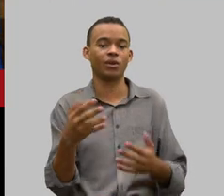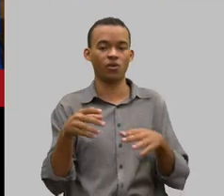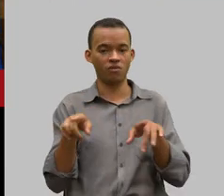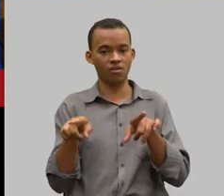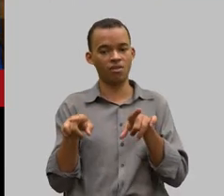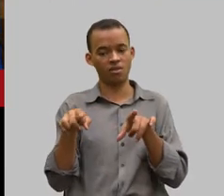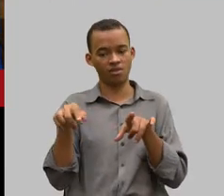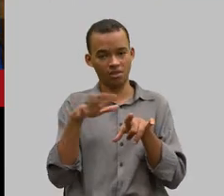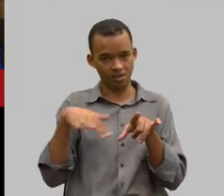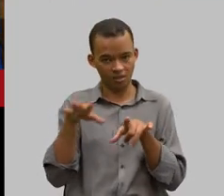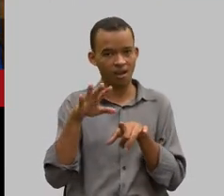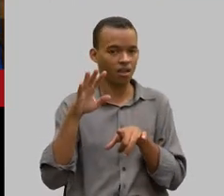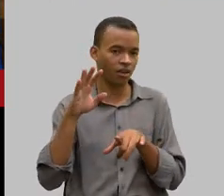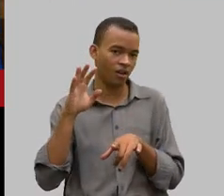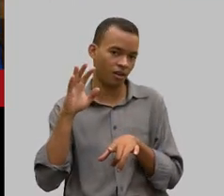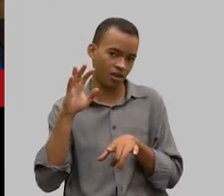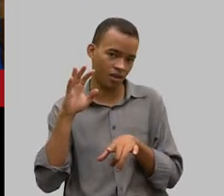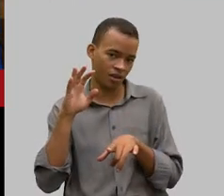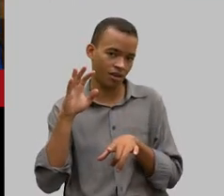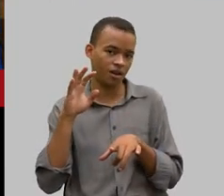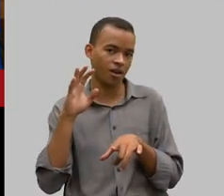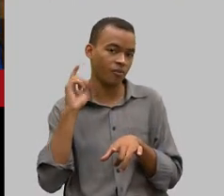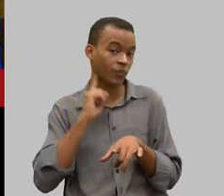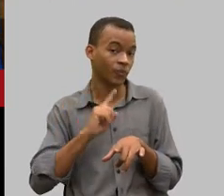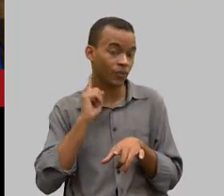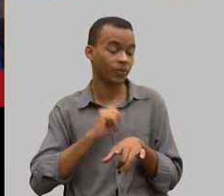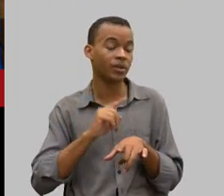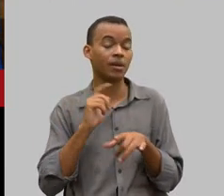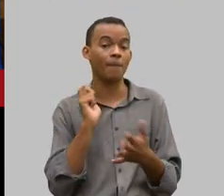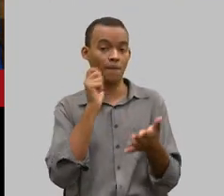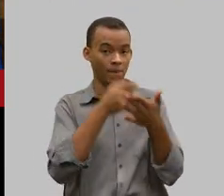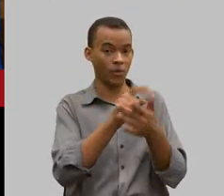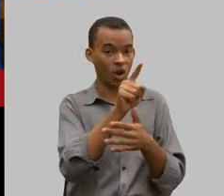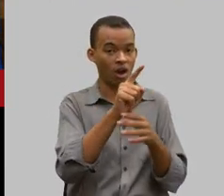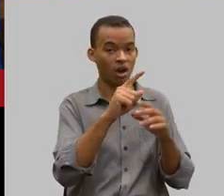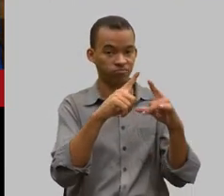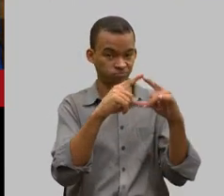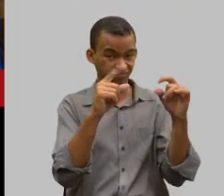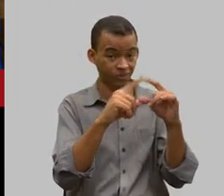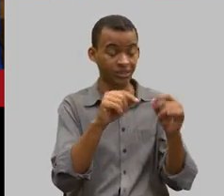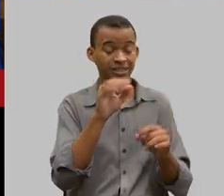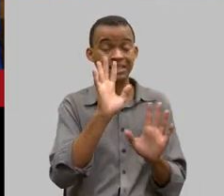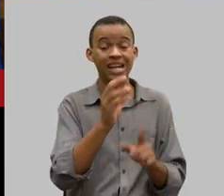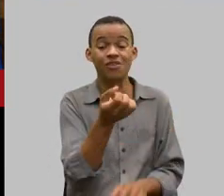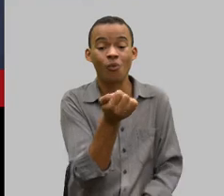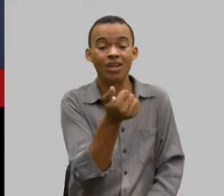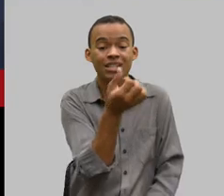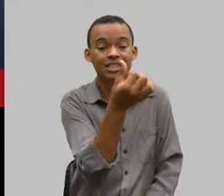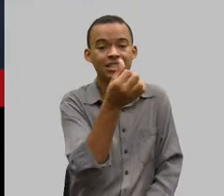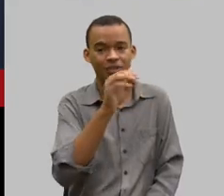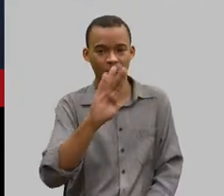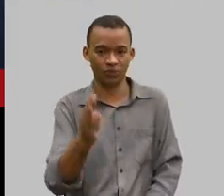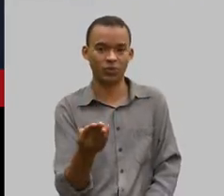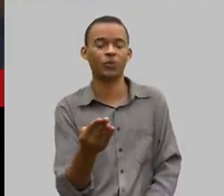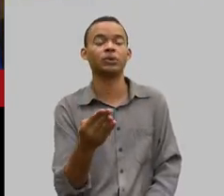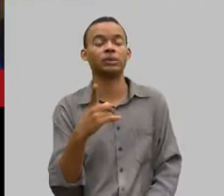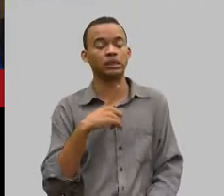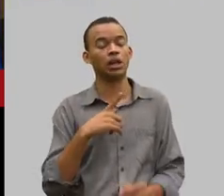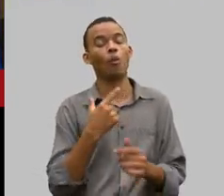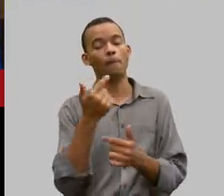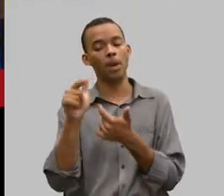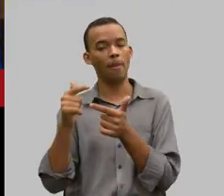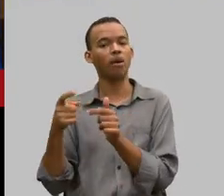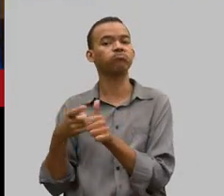só de pagamento de dívidas a união quase 6 bilhões só que tinha uma série de outras dívidas que estavam eh que